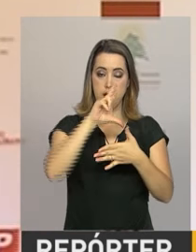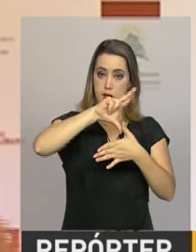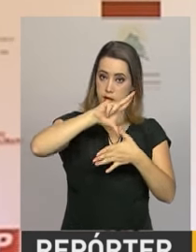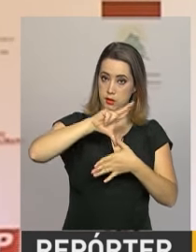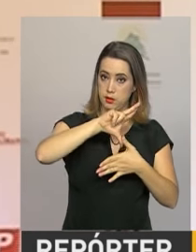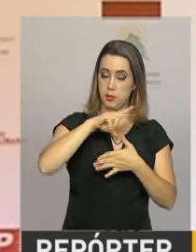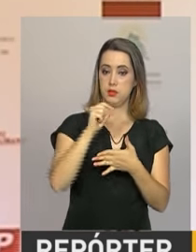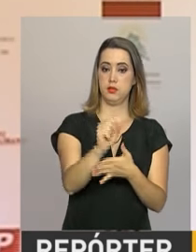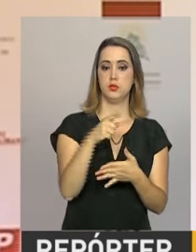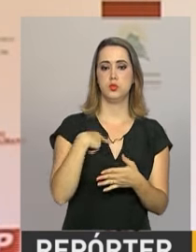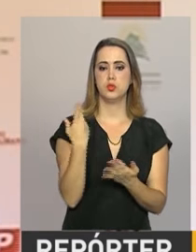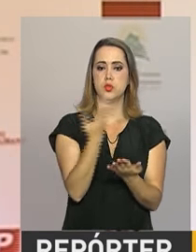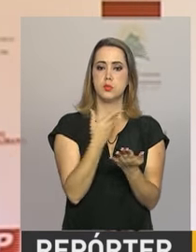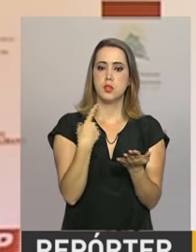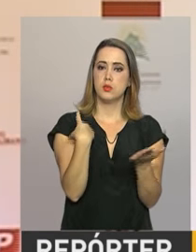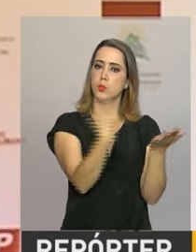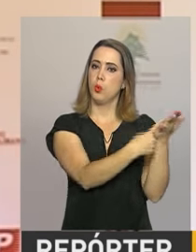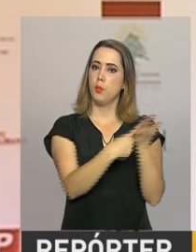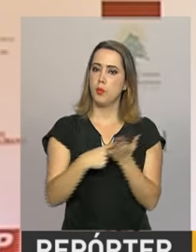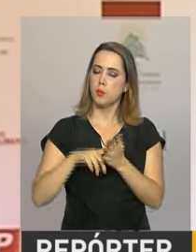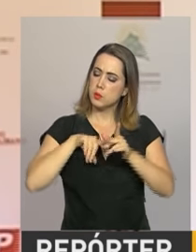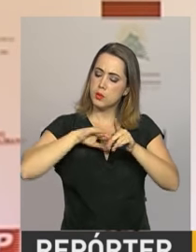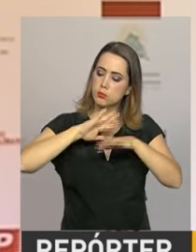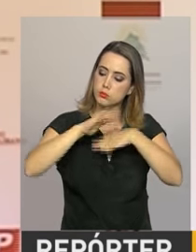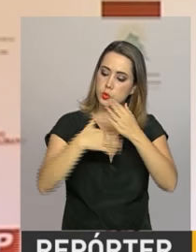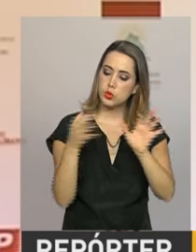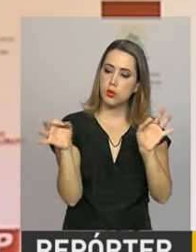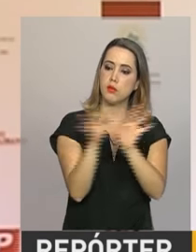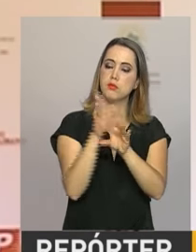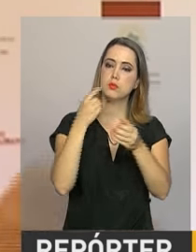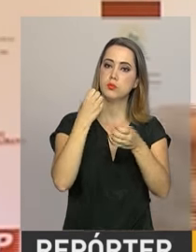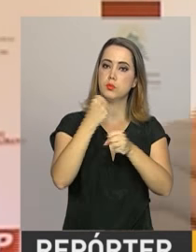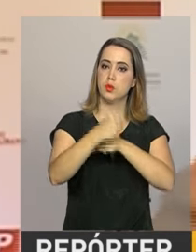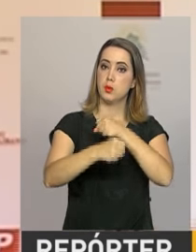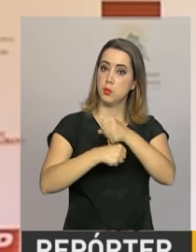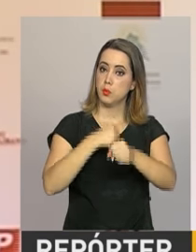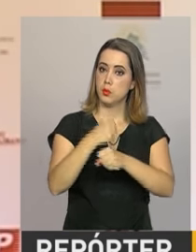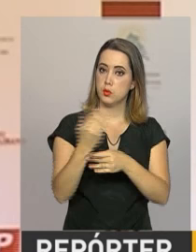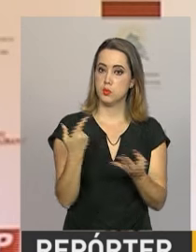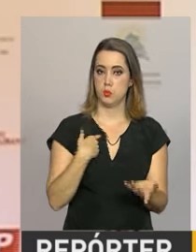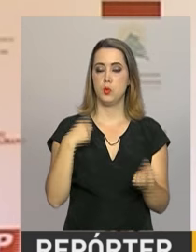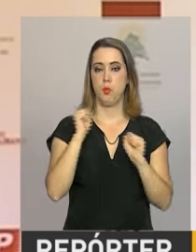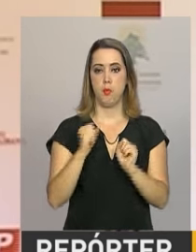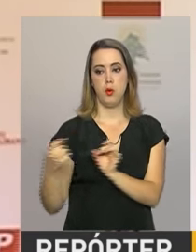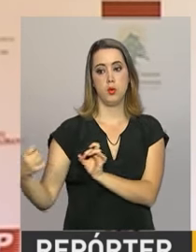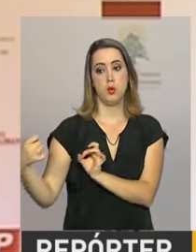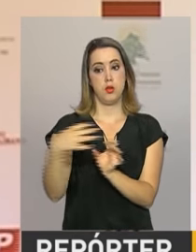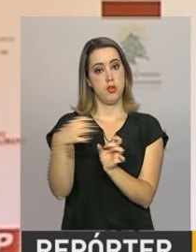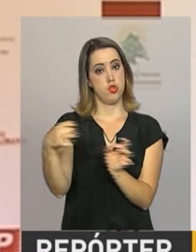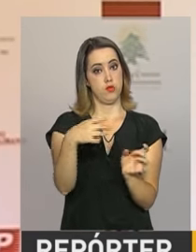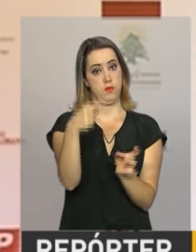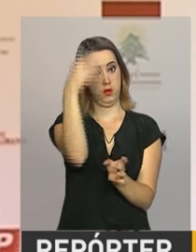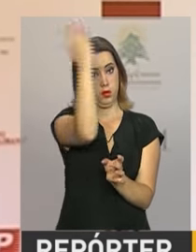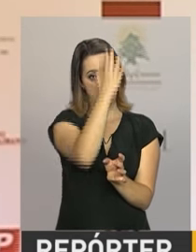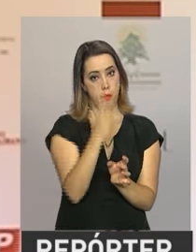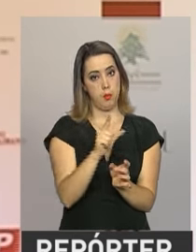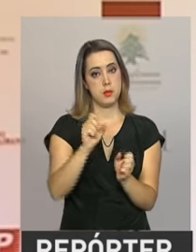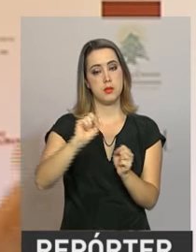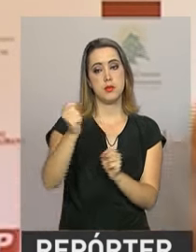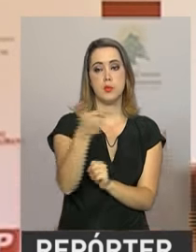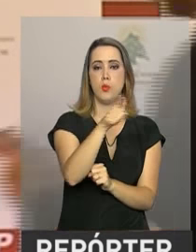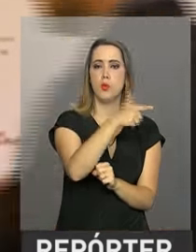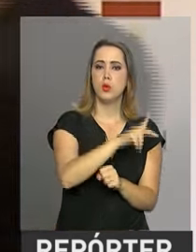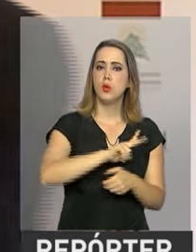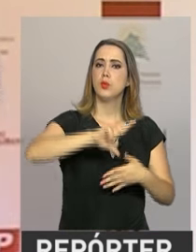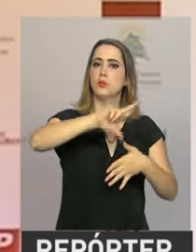espera que seja nos próximos anos, o Líbano vai poder exportar para os países do Mercosul, Brasil em particular,